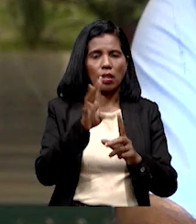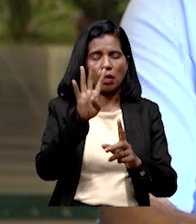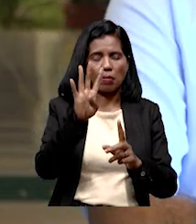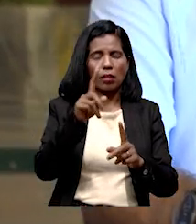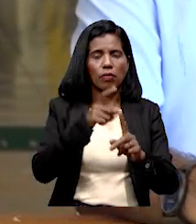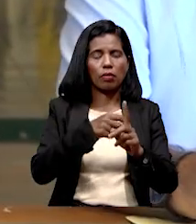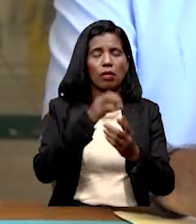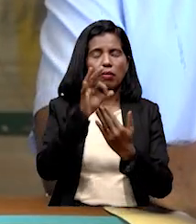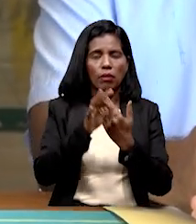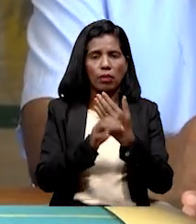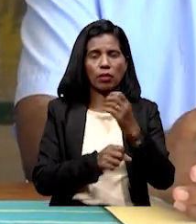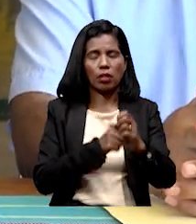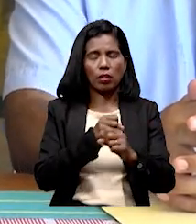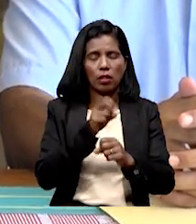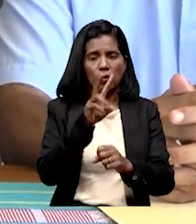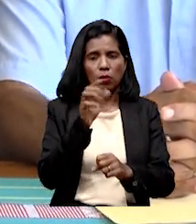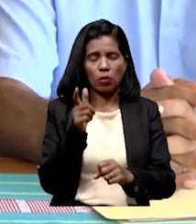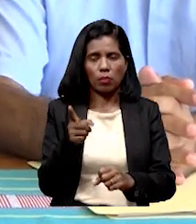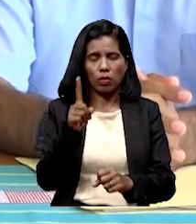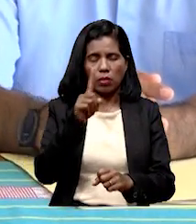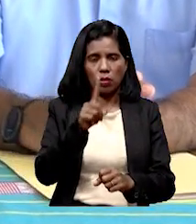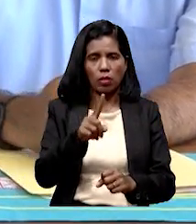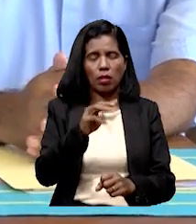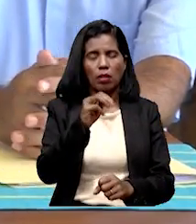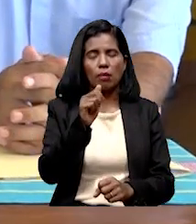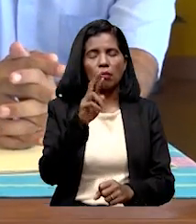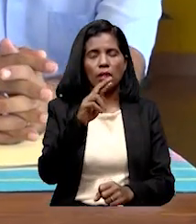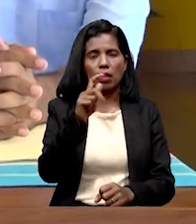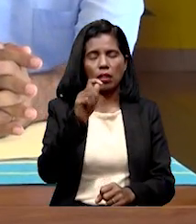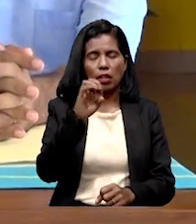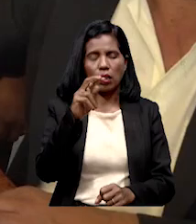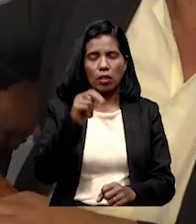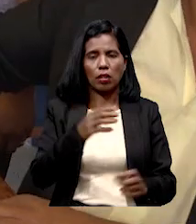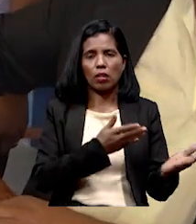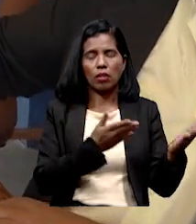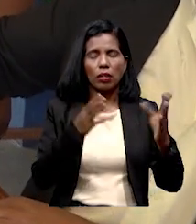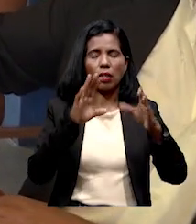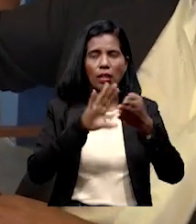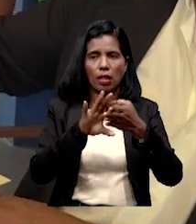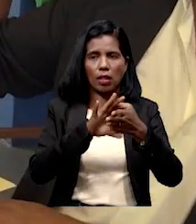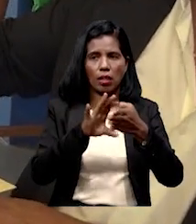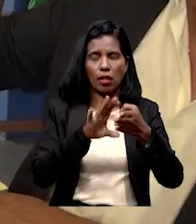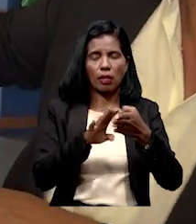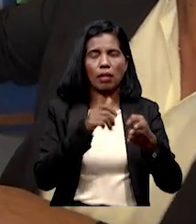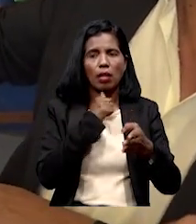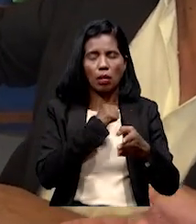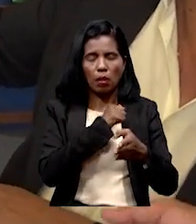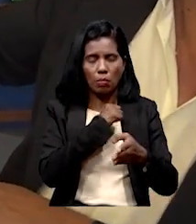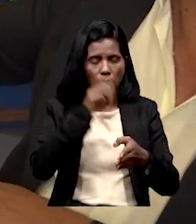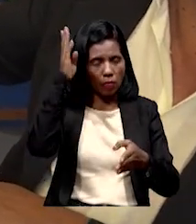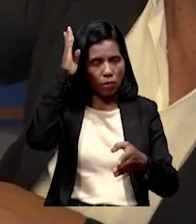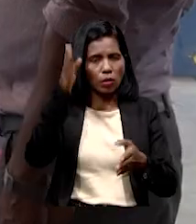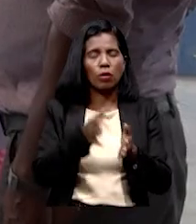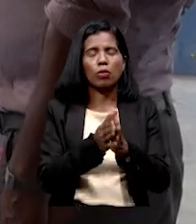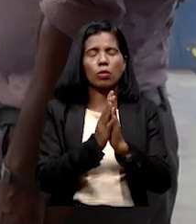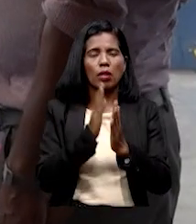febreiro tina ring rua ronulu resin ida, Martinho Guzmão Rasik aruka karta demisão ba santo padre, hodi husu